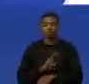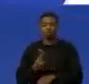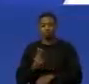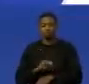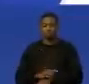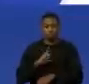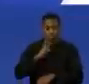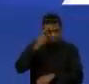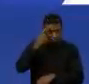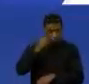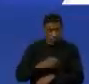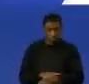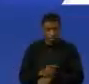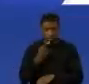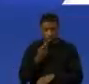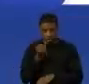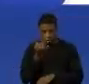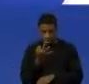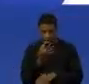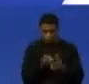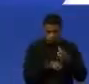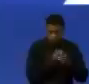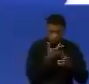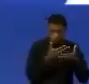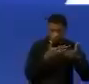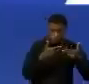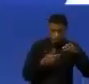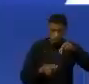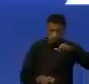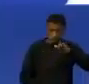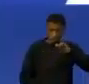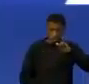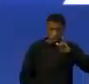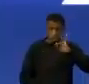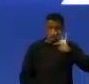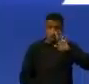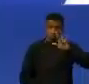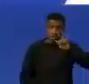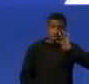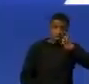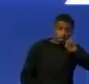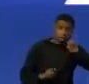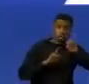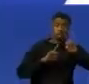Então vamos pensar, se eu estou falando aqui de formação de nitrato, eu tenho uma